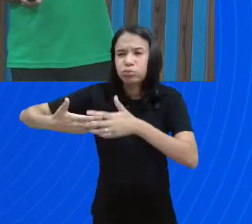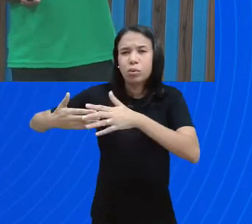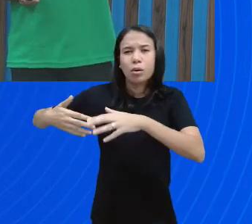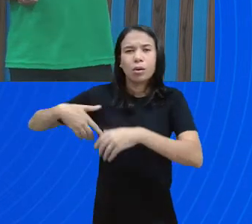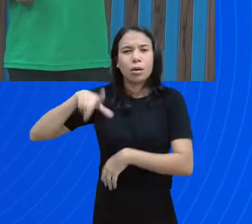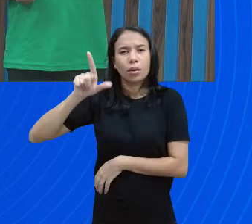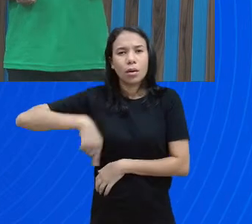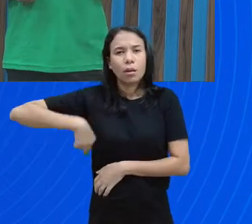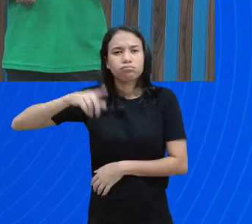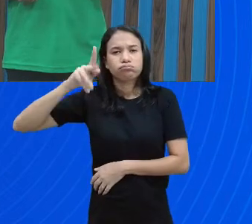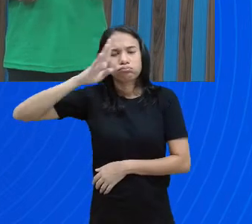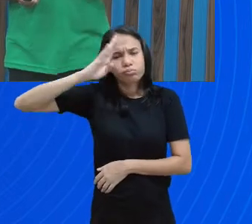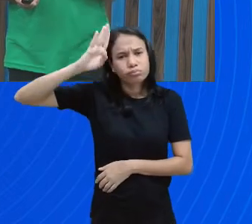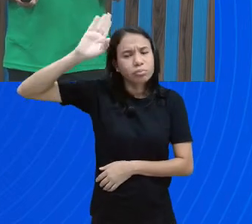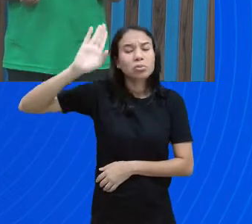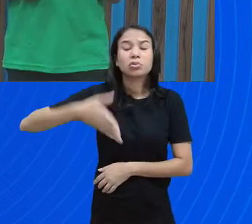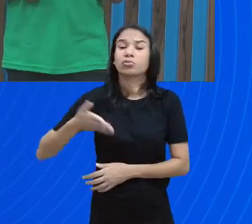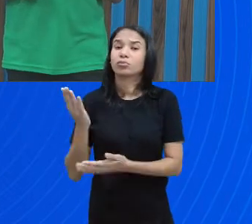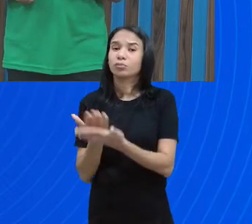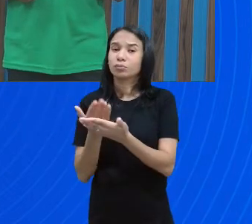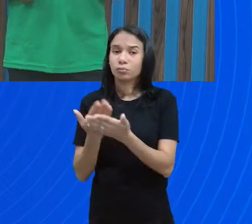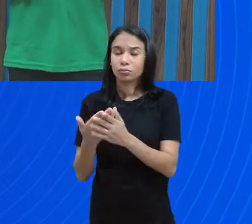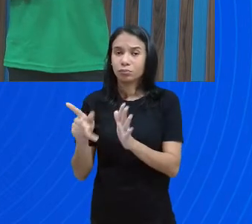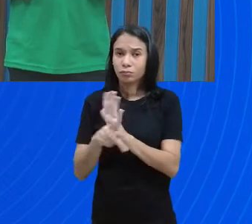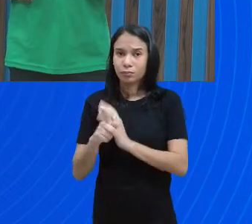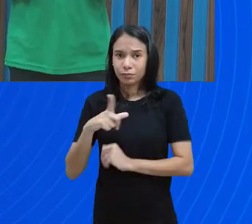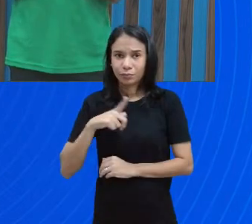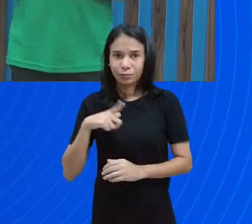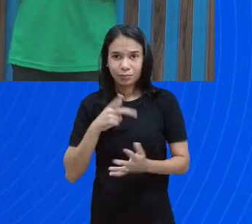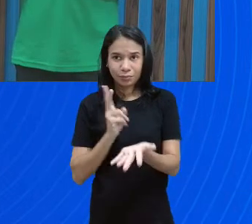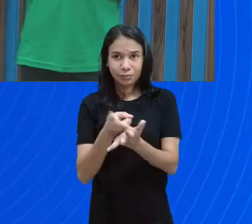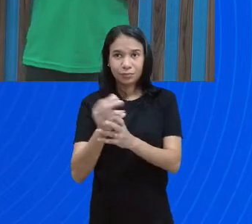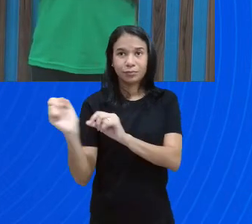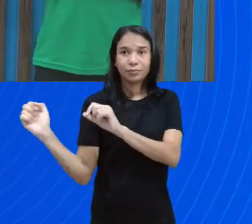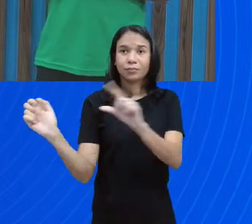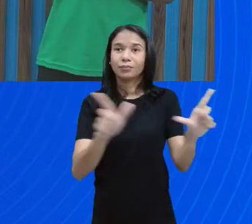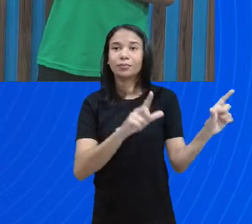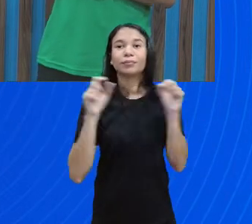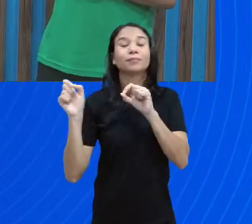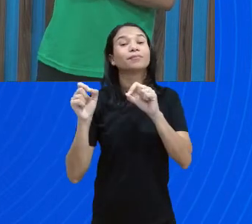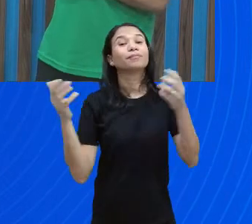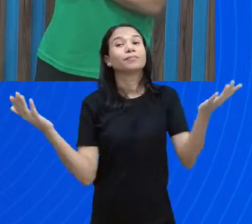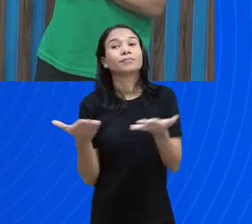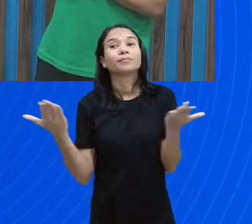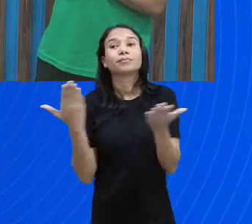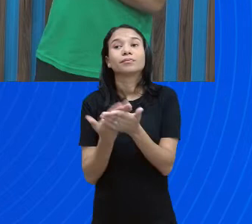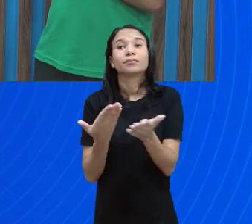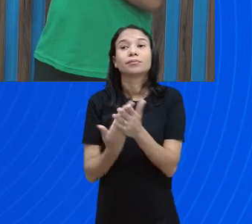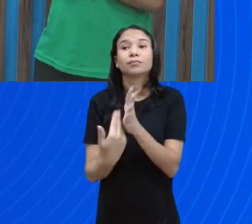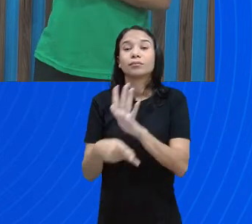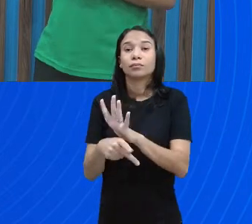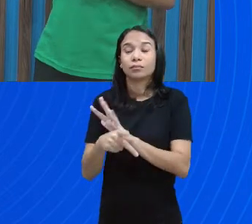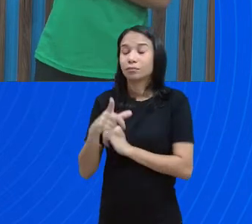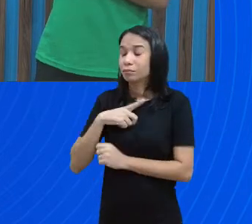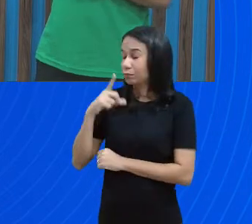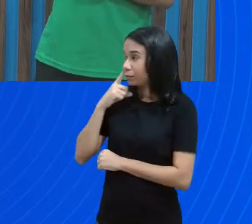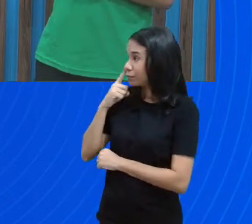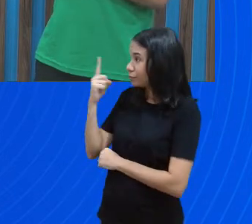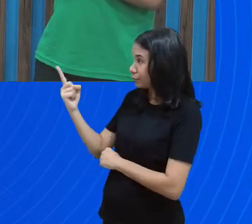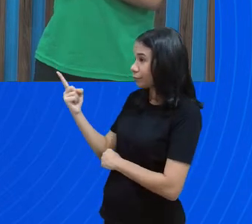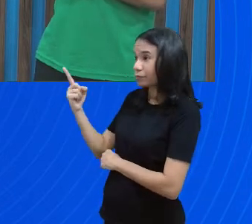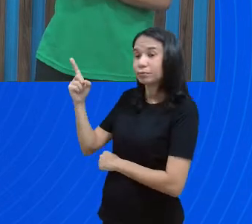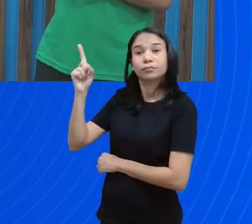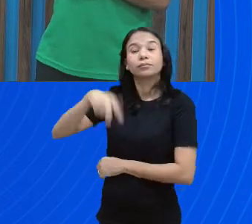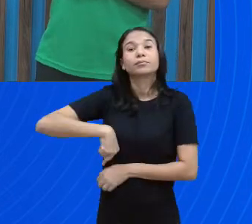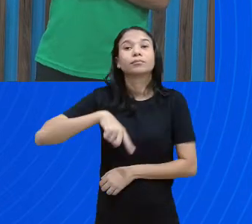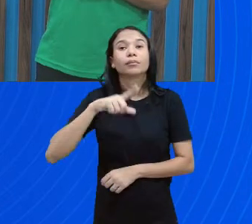estudam, né? Então já conhecem muito bem. Vamos seguir. Aqui eu trouxe um estudo de caso, né? Esse estudo